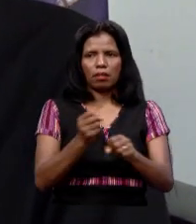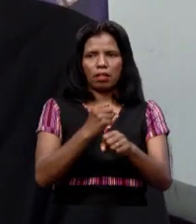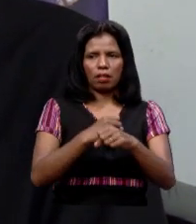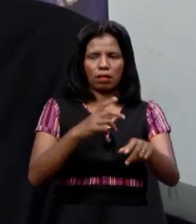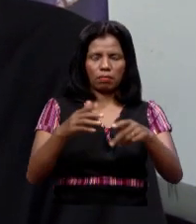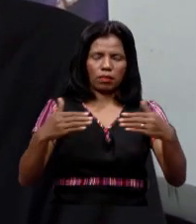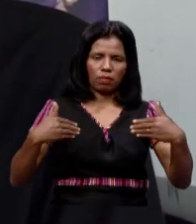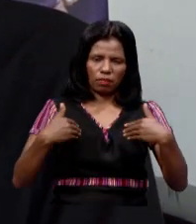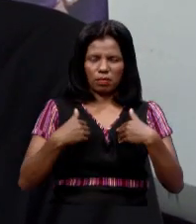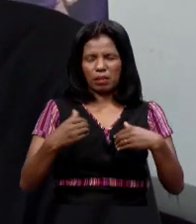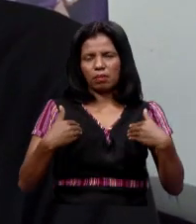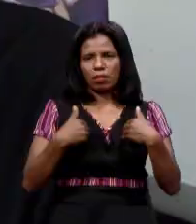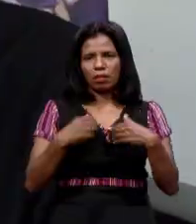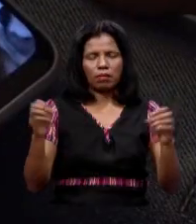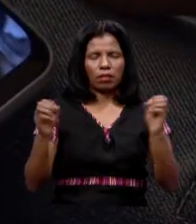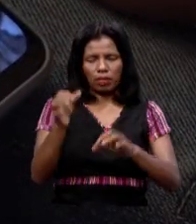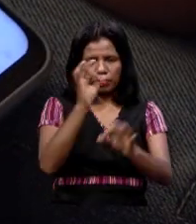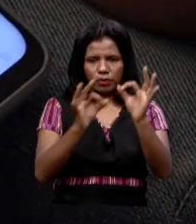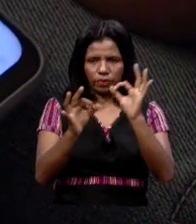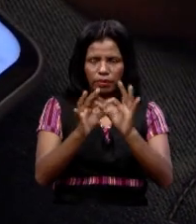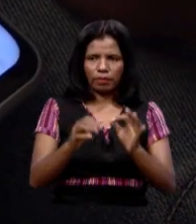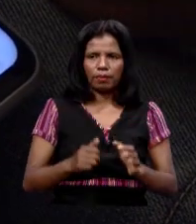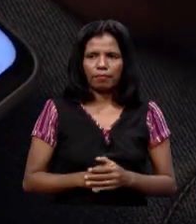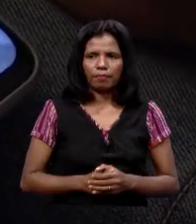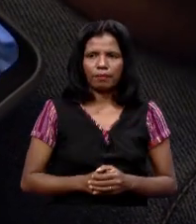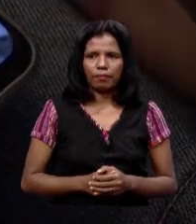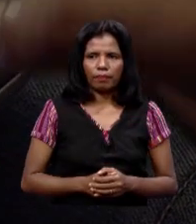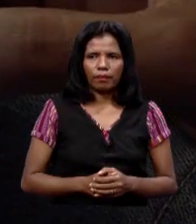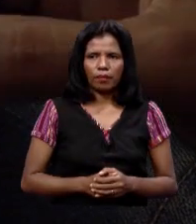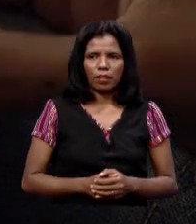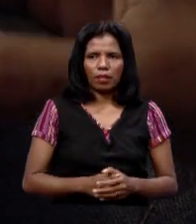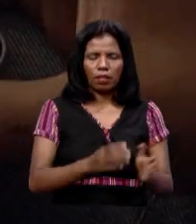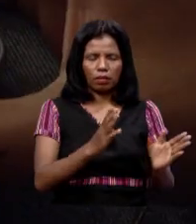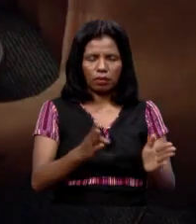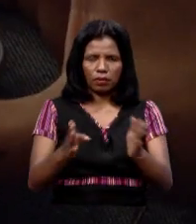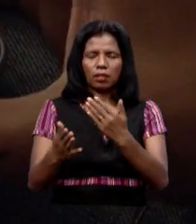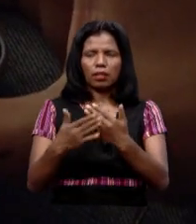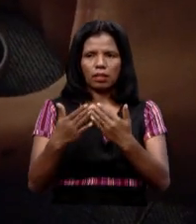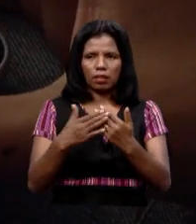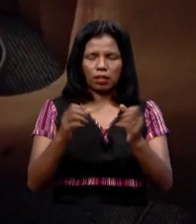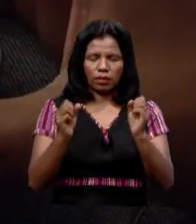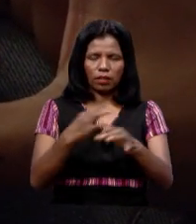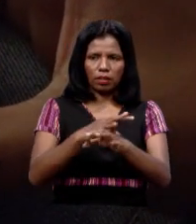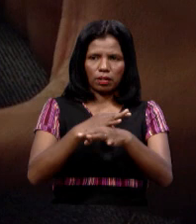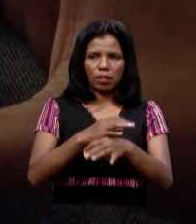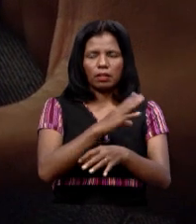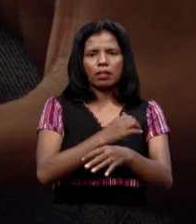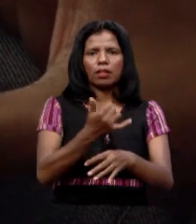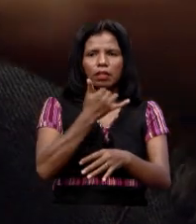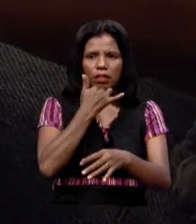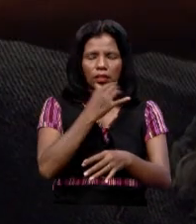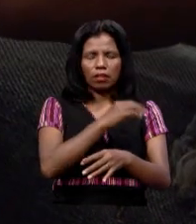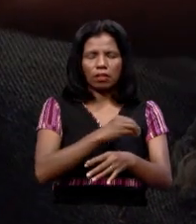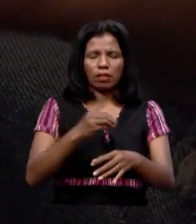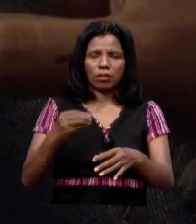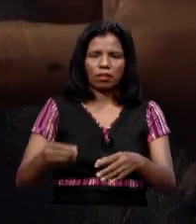kon ema re la ema la kon confianza. Pintura digital dia tamani processamento lais facilato a dia banyera sala folin